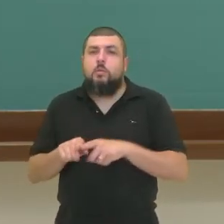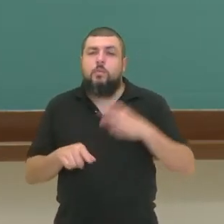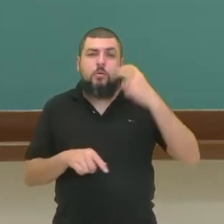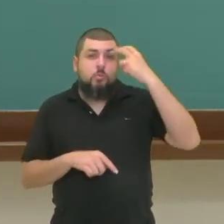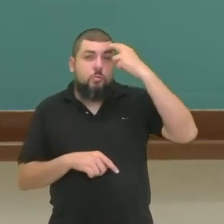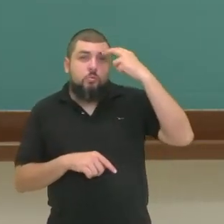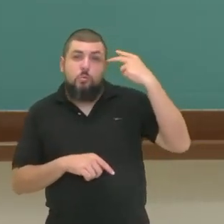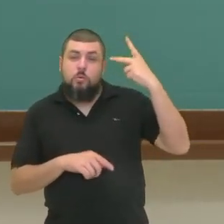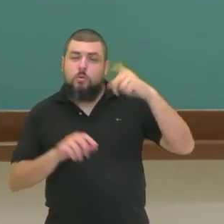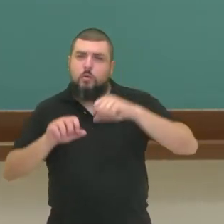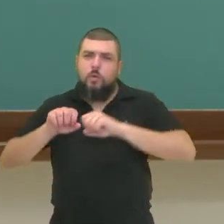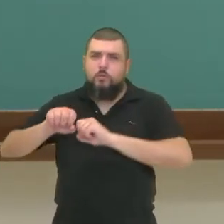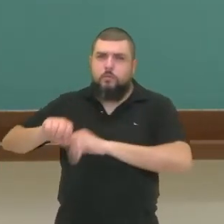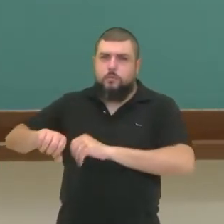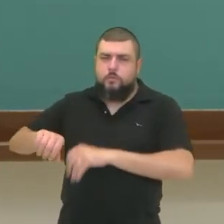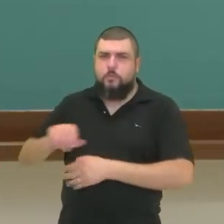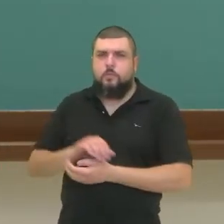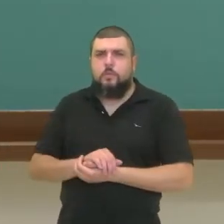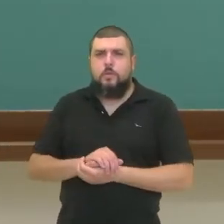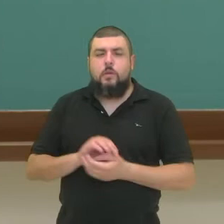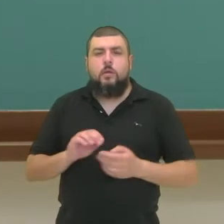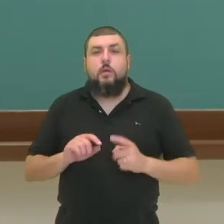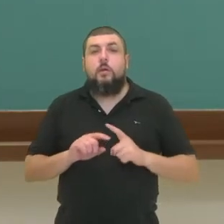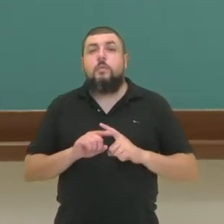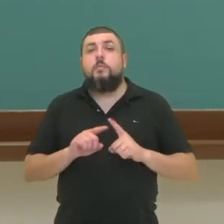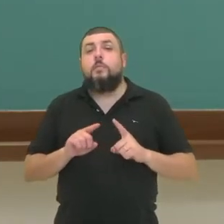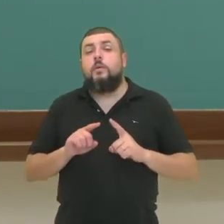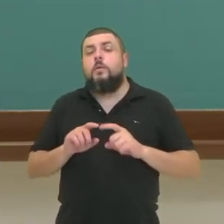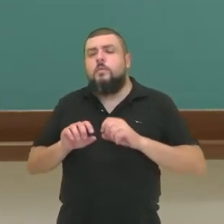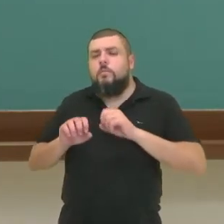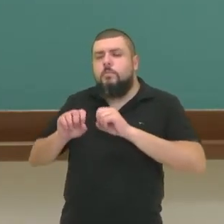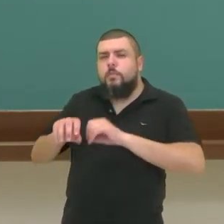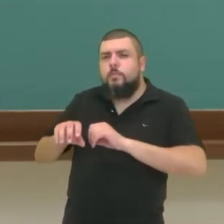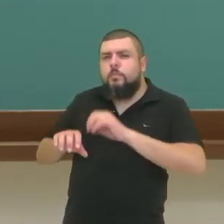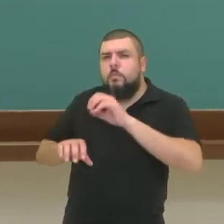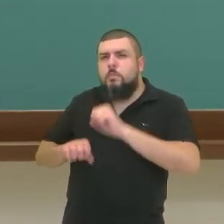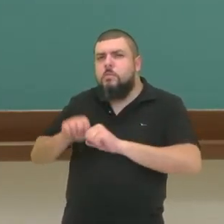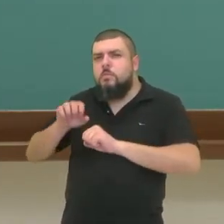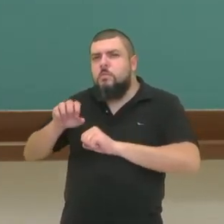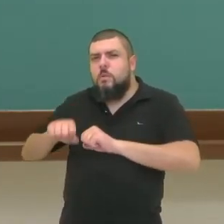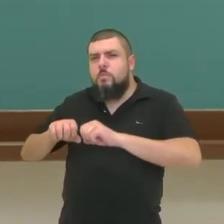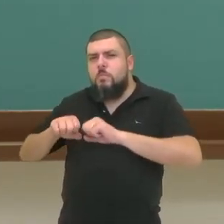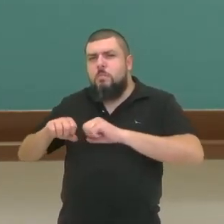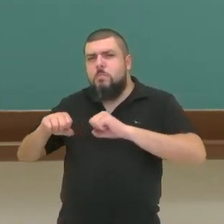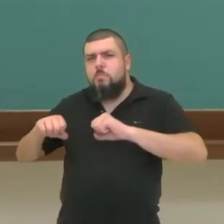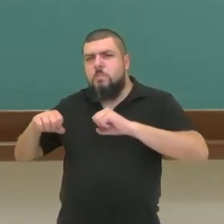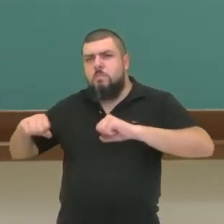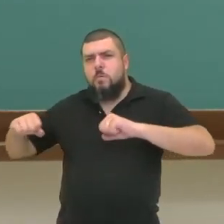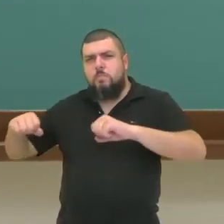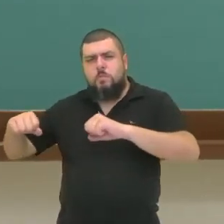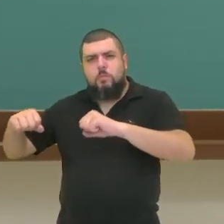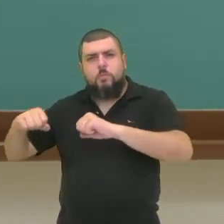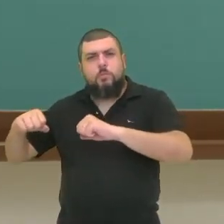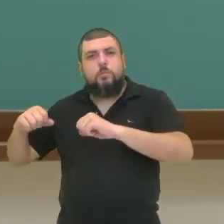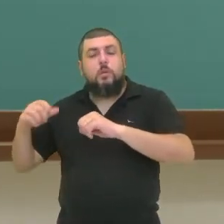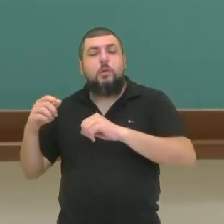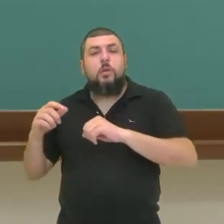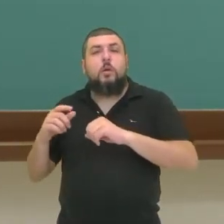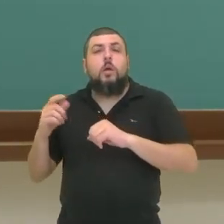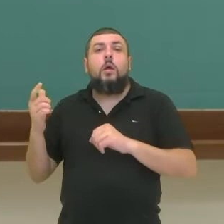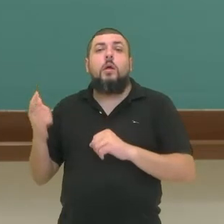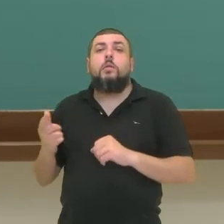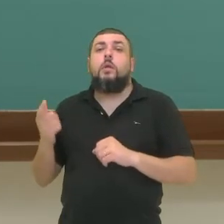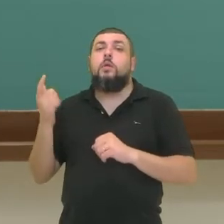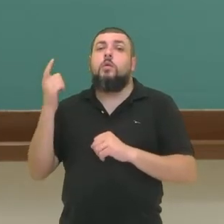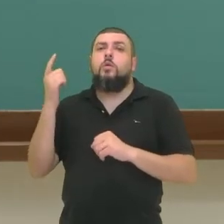para lá ao mesmo tempo que eles iam o dominando todo o território era o ponto de que eles conseguiram aos